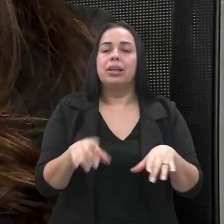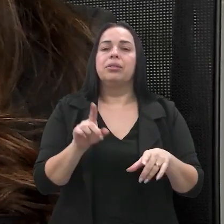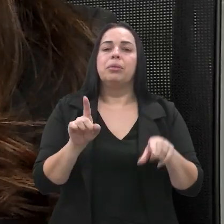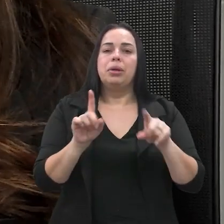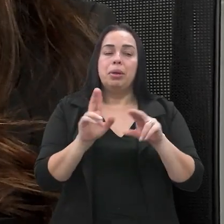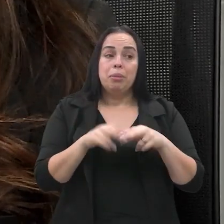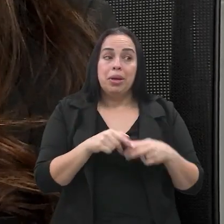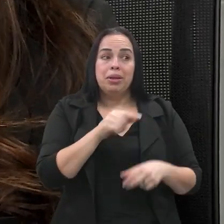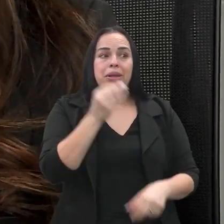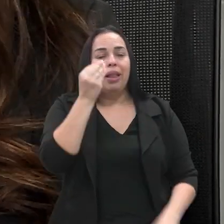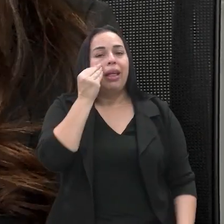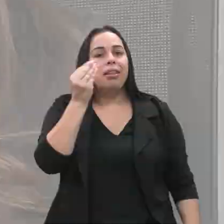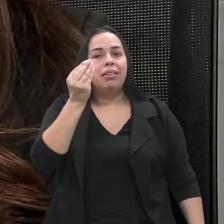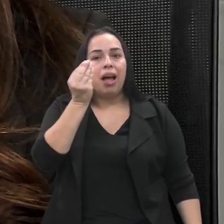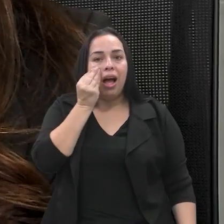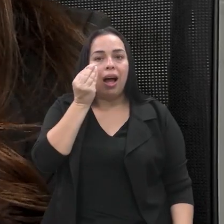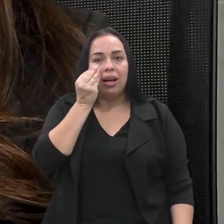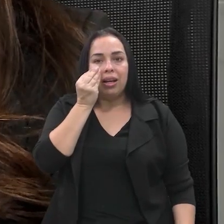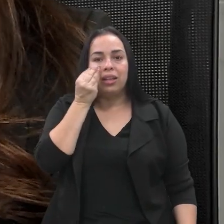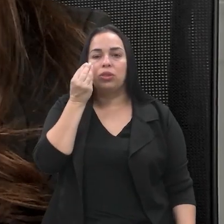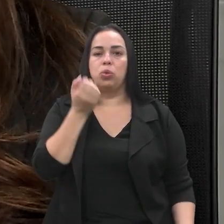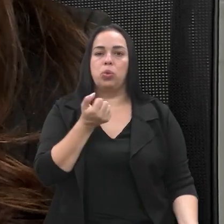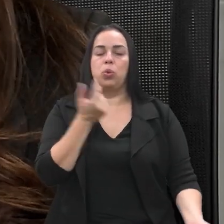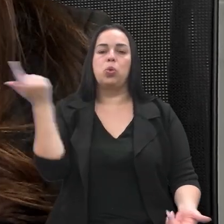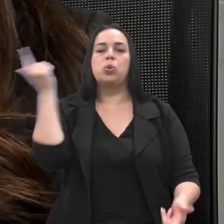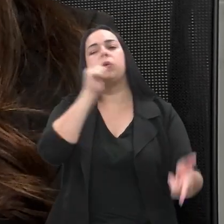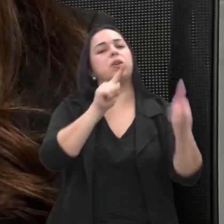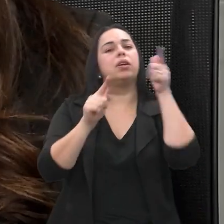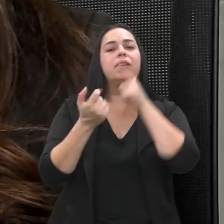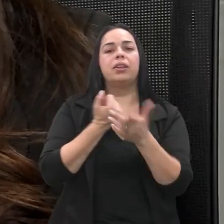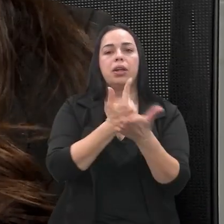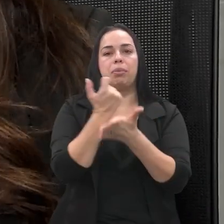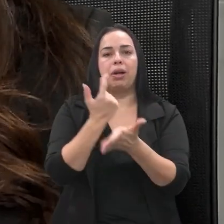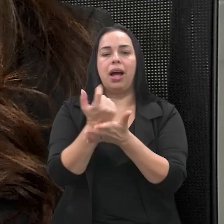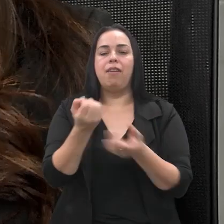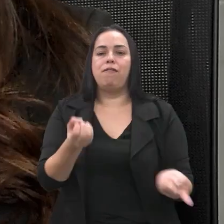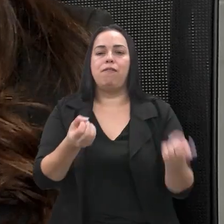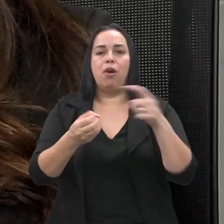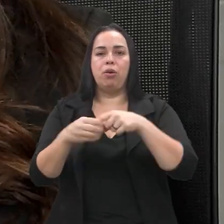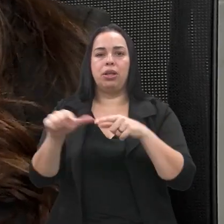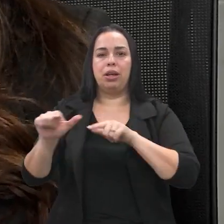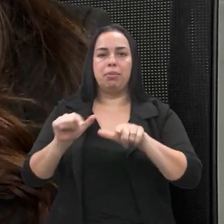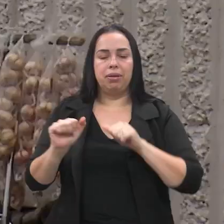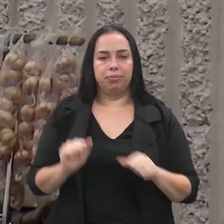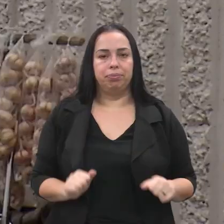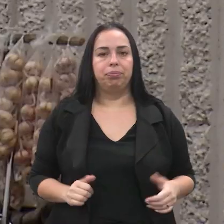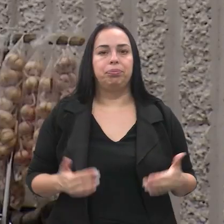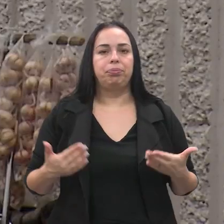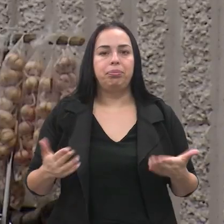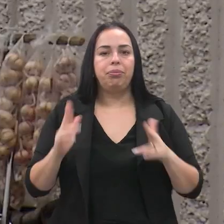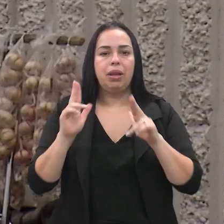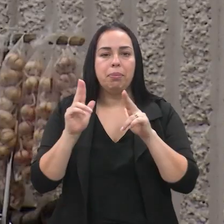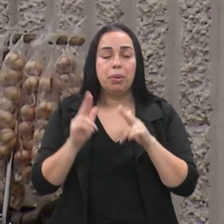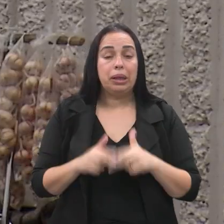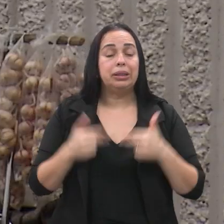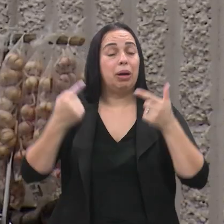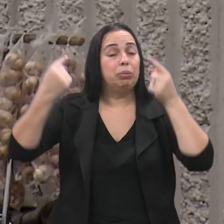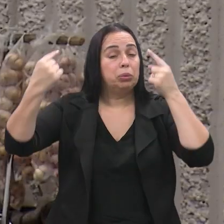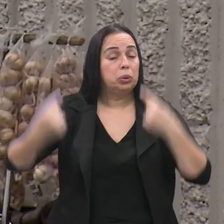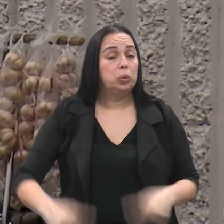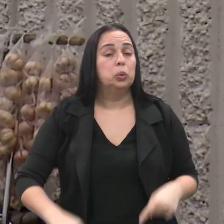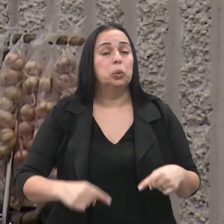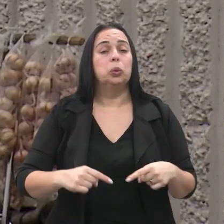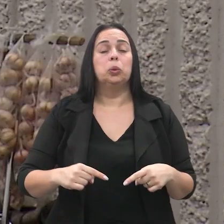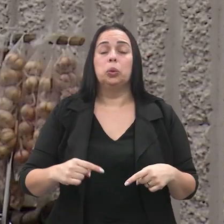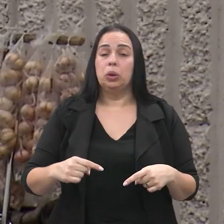disso, para manter um padrão, ele tem que continuar ou voltar para o mercado de trabalho. Essa realidade mostra o tamanho